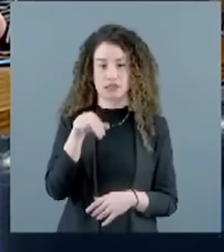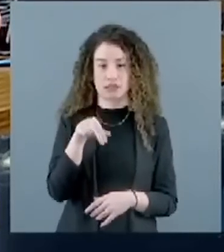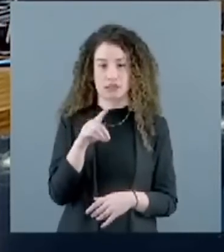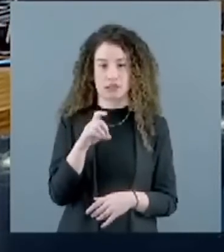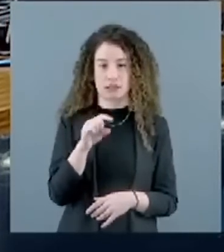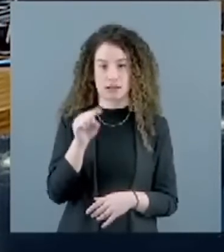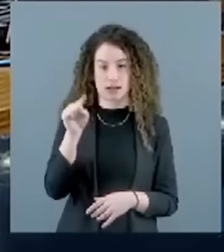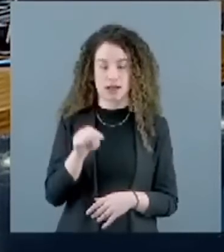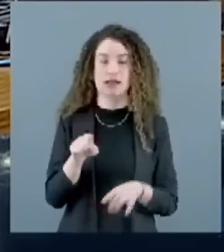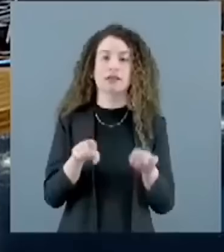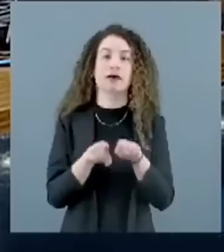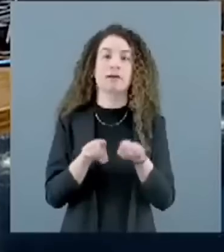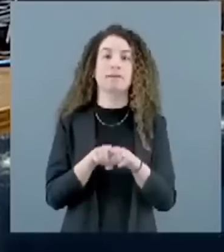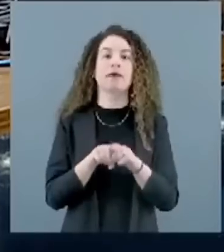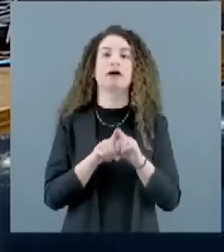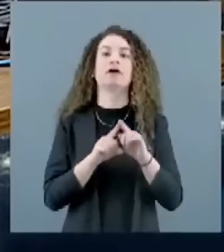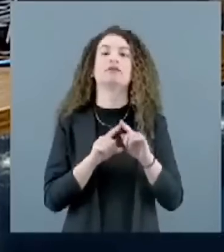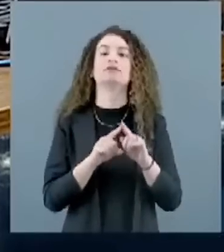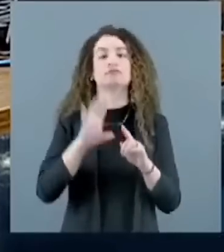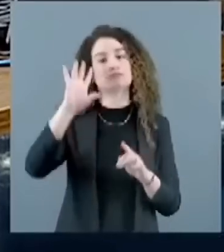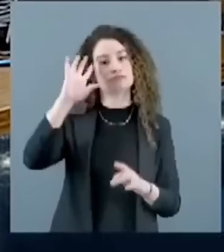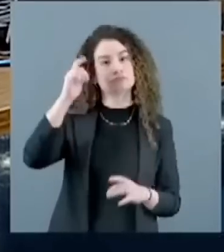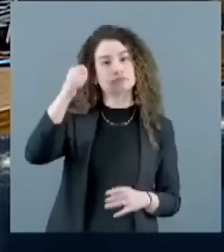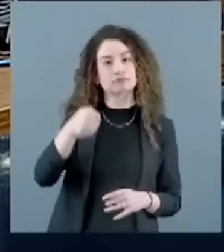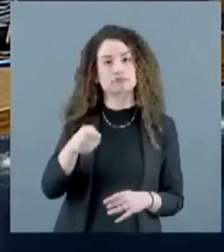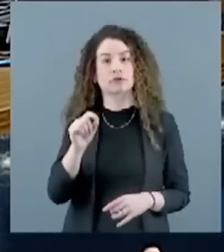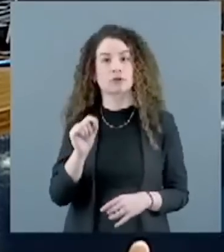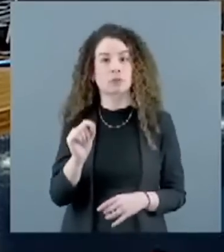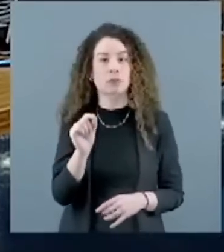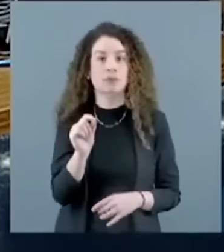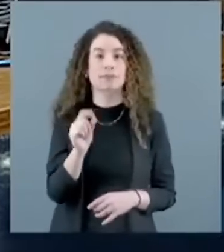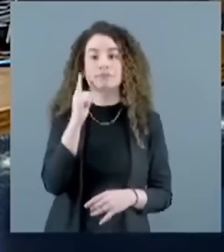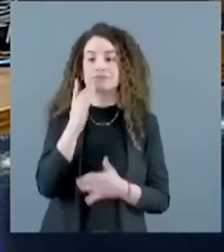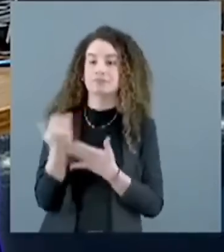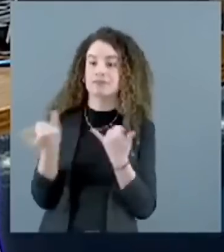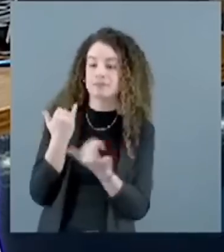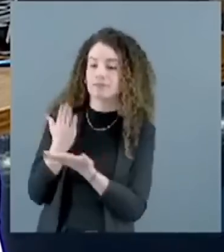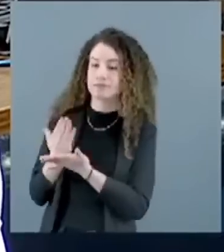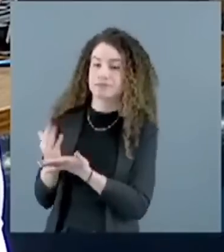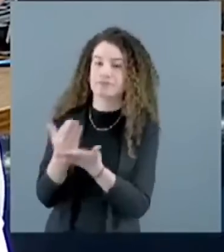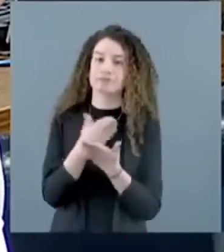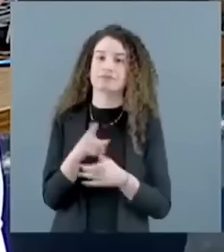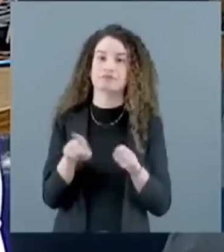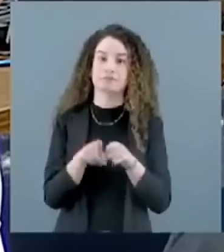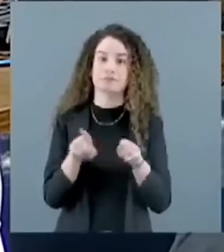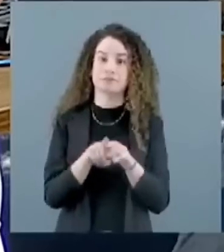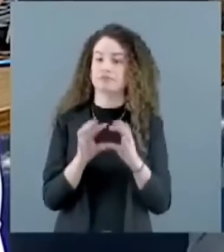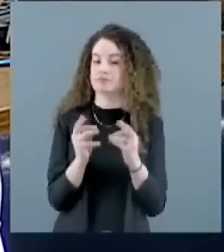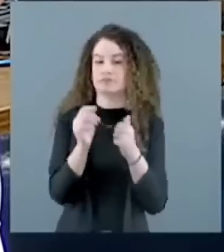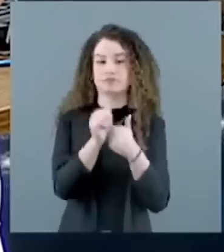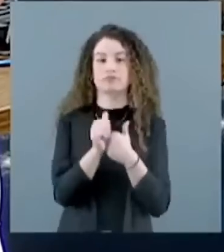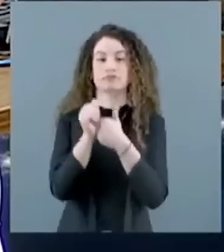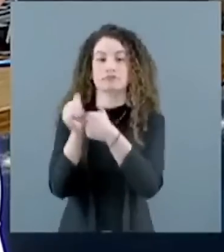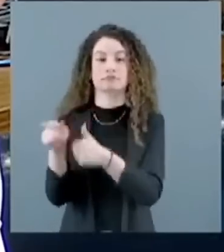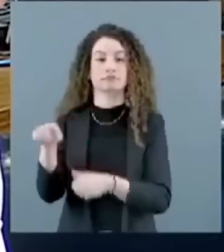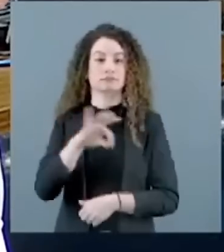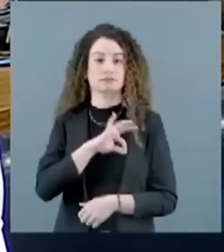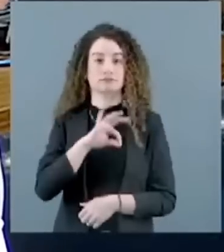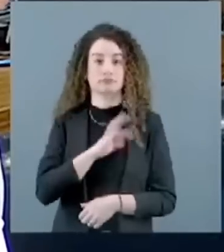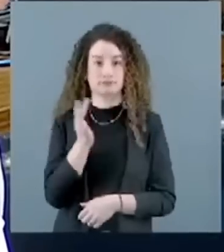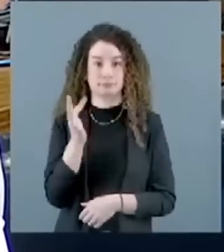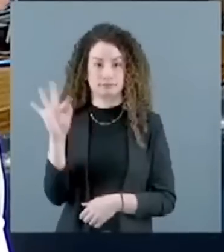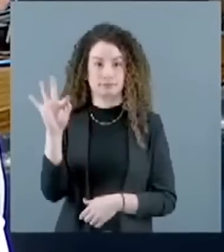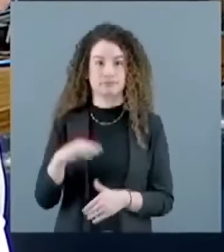as diligências requeridas e determina levantamento de sigilo e encaminha os autos à Polícia Federal. Pois